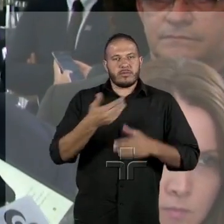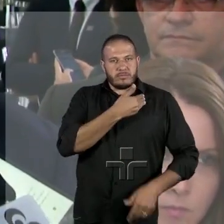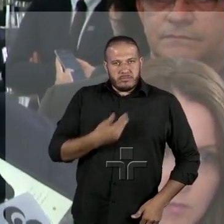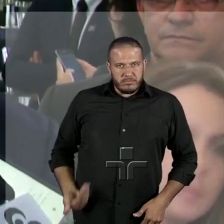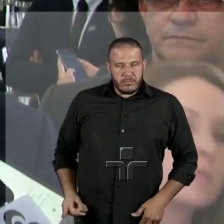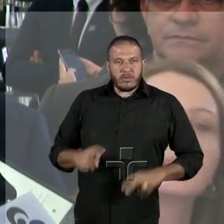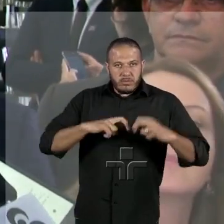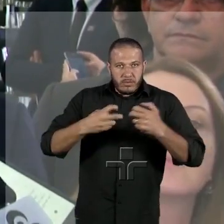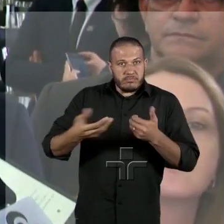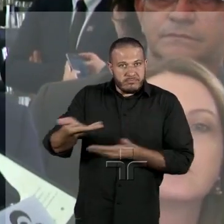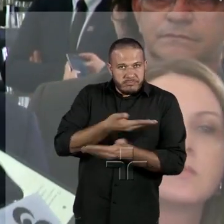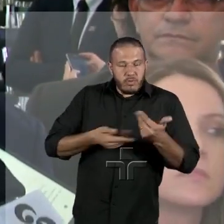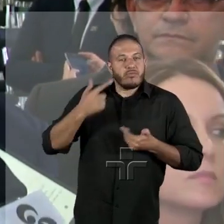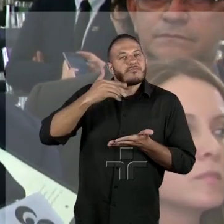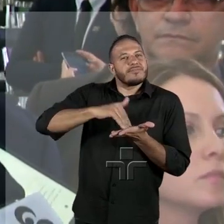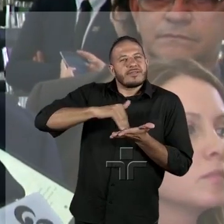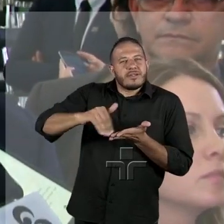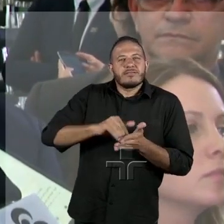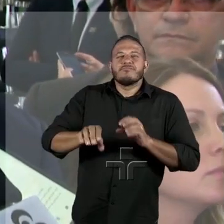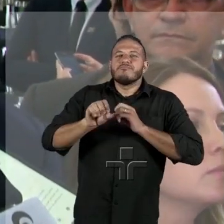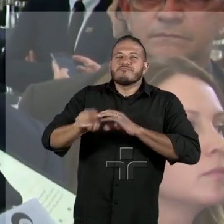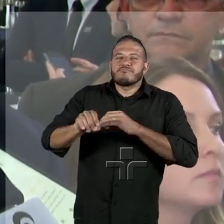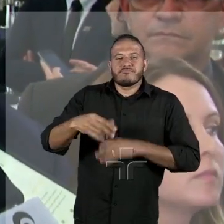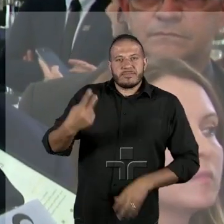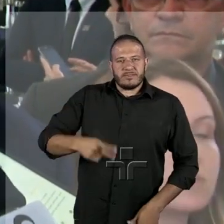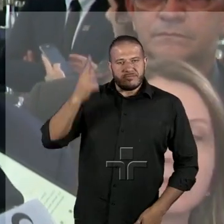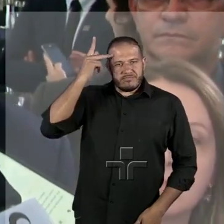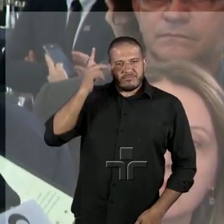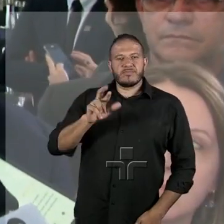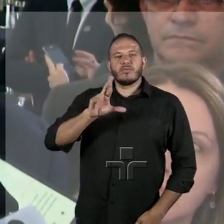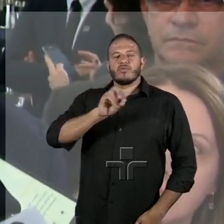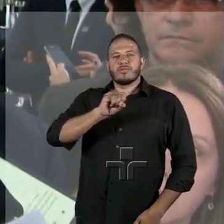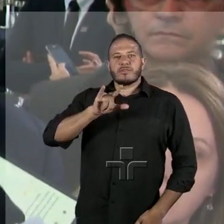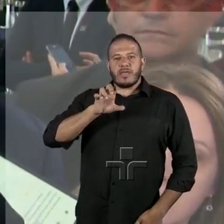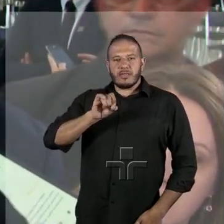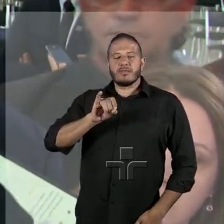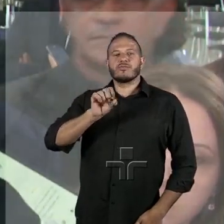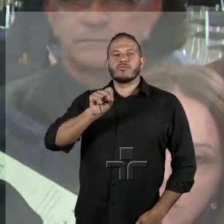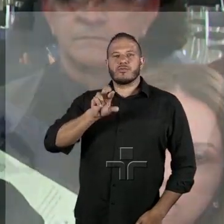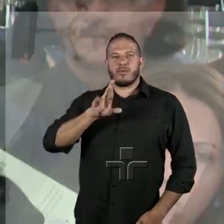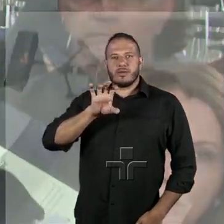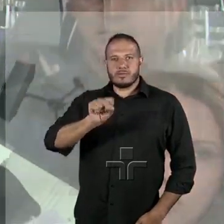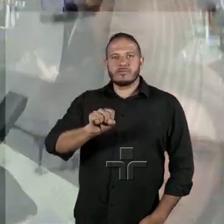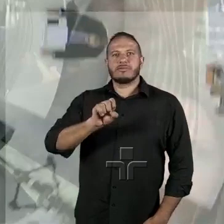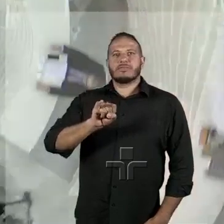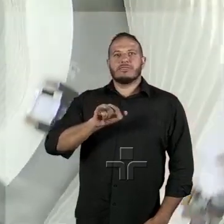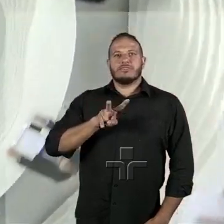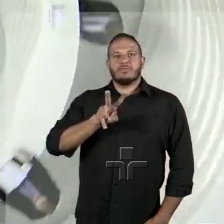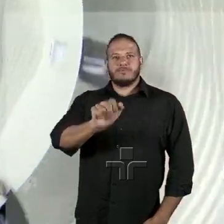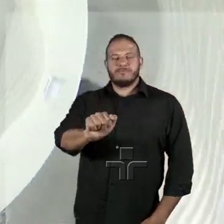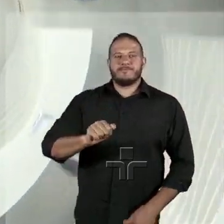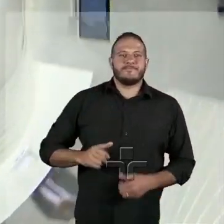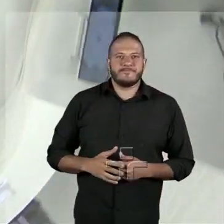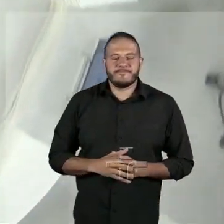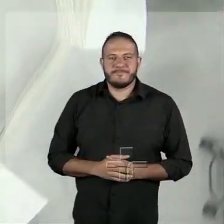Viva recebe hoje o secretário de Educação do Estado, Rocieli Soares da Silva.